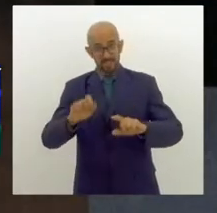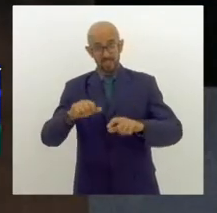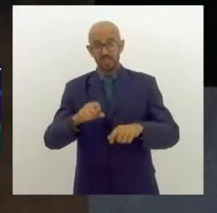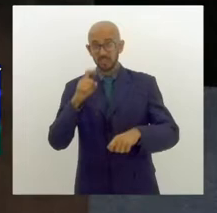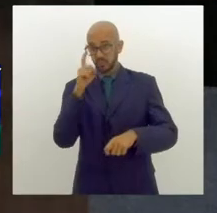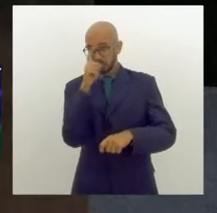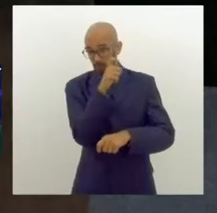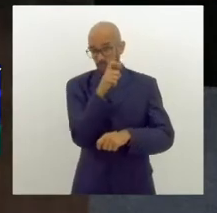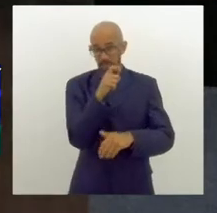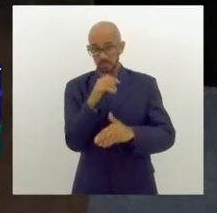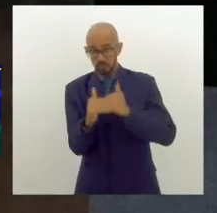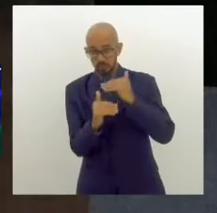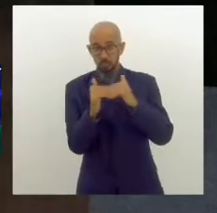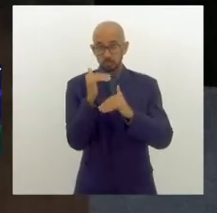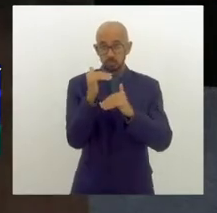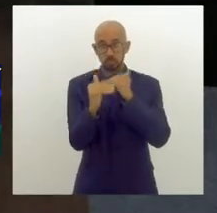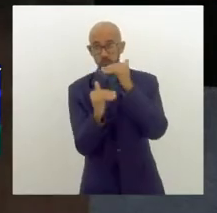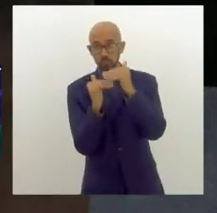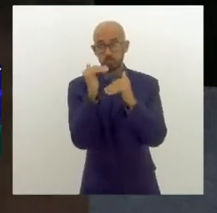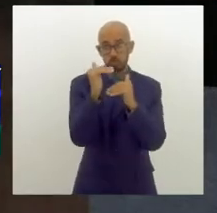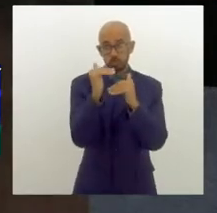que somente enviou o PL